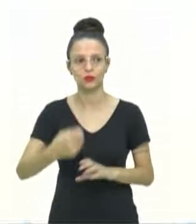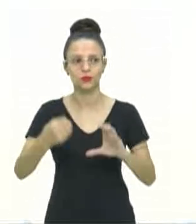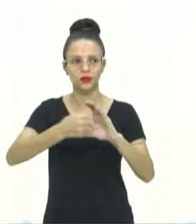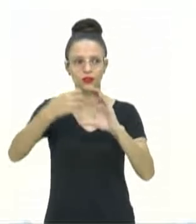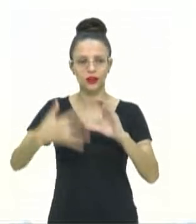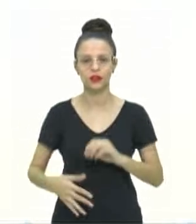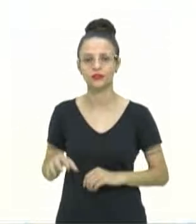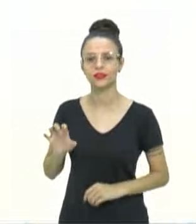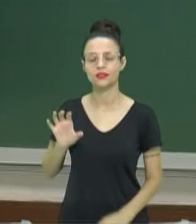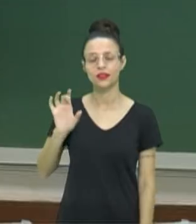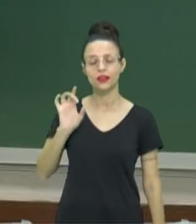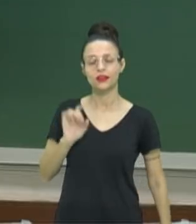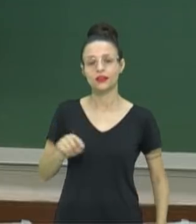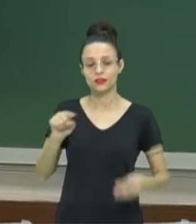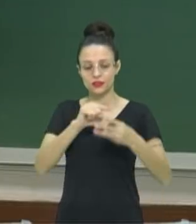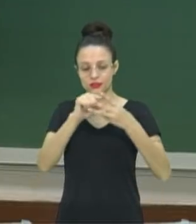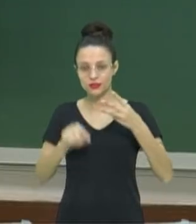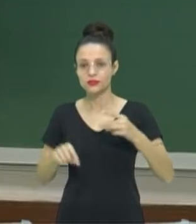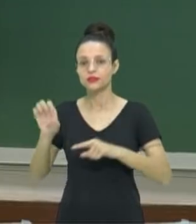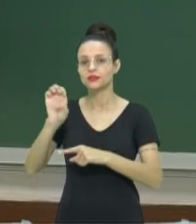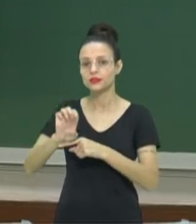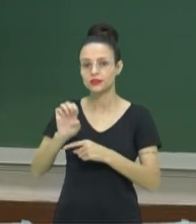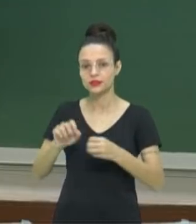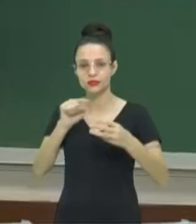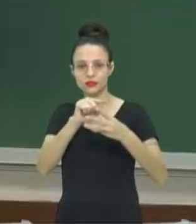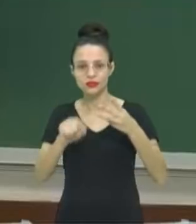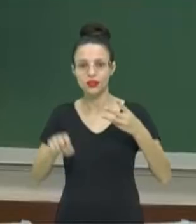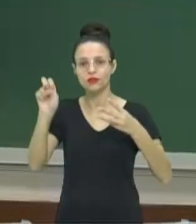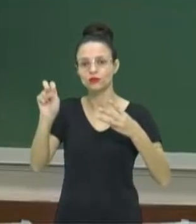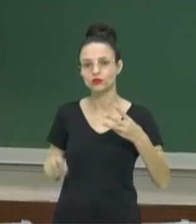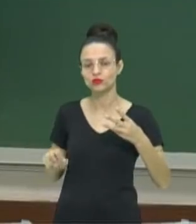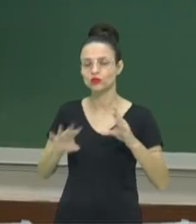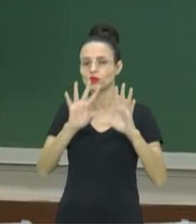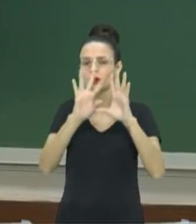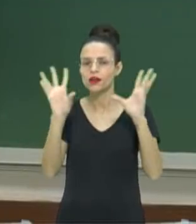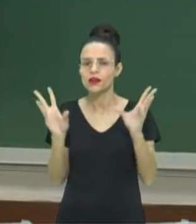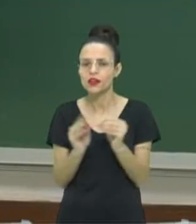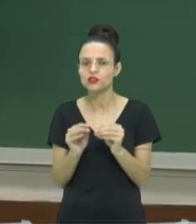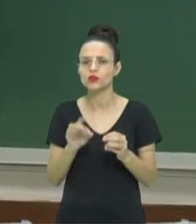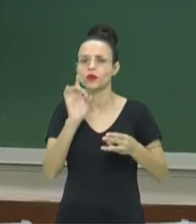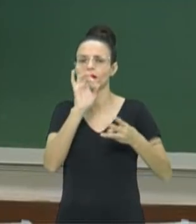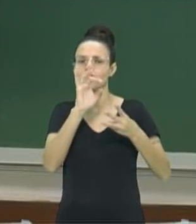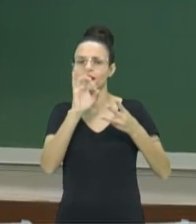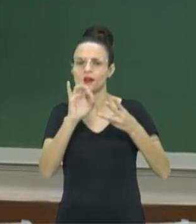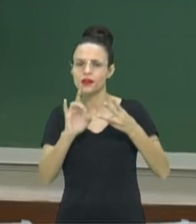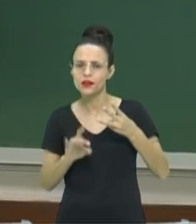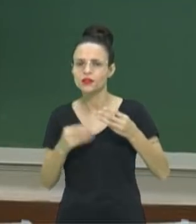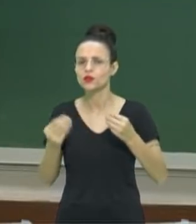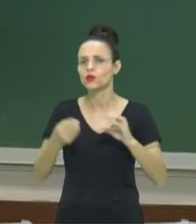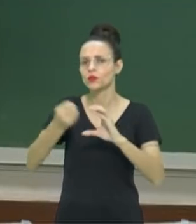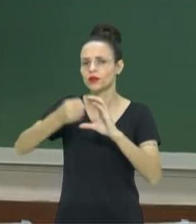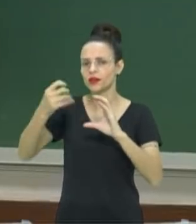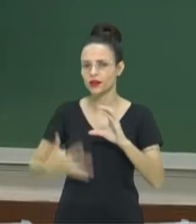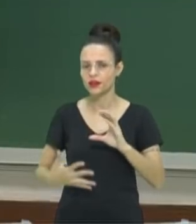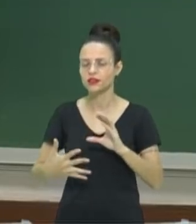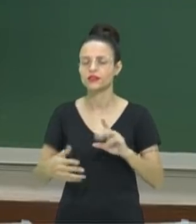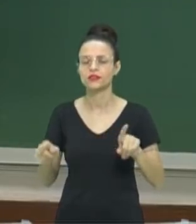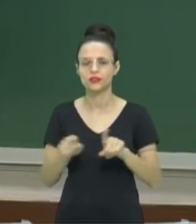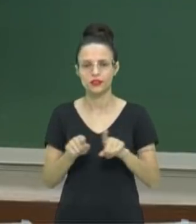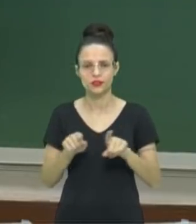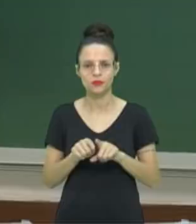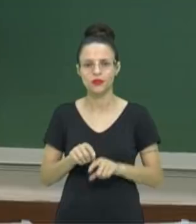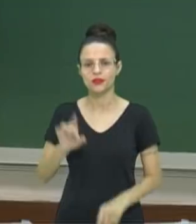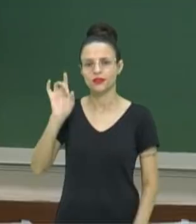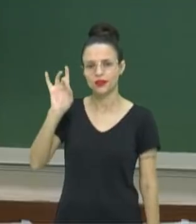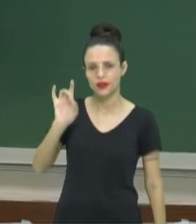cada estado. Então, nós temos 3 estados na região sul e eu fiz um resuminho geral ali de como são as características de cada